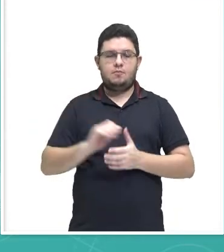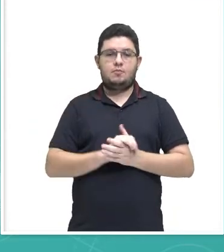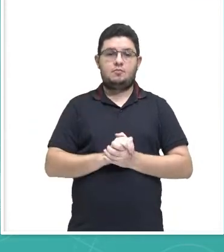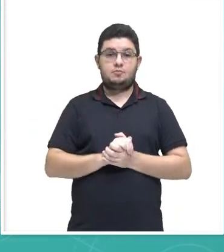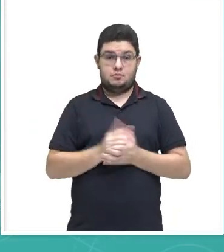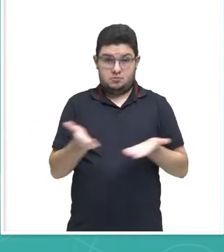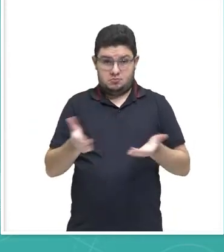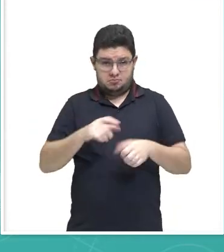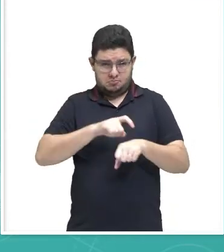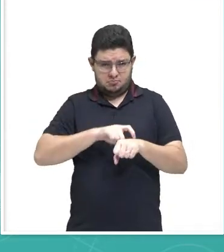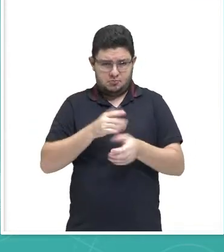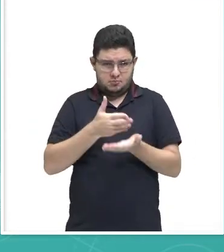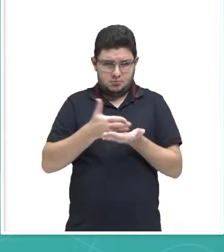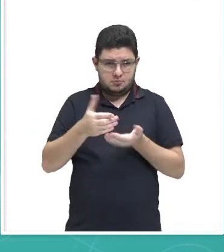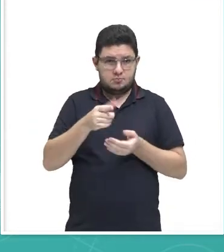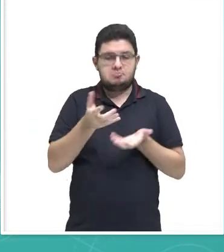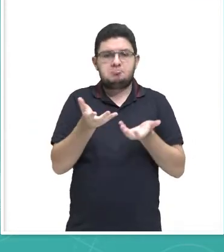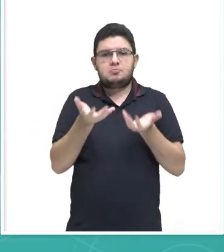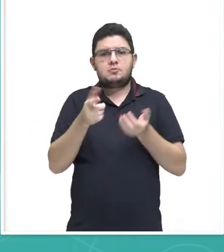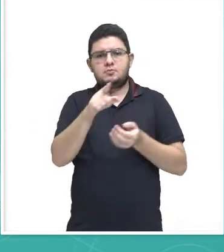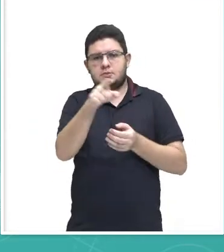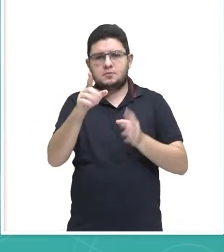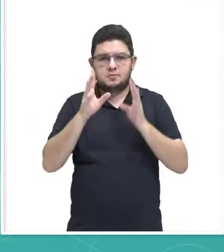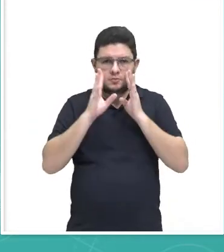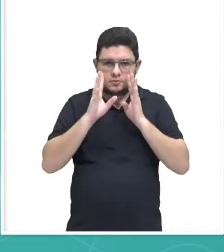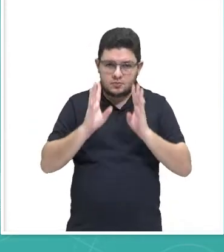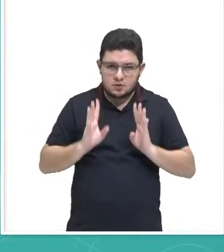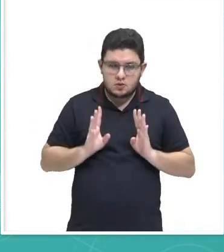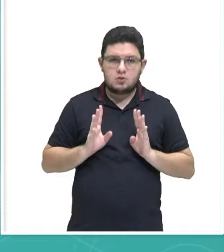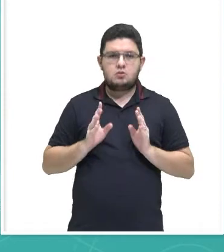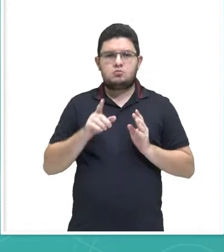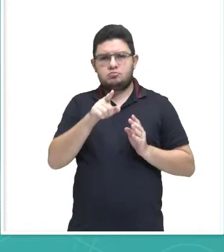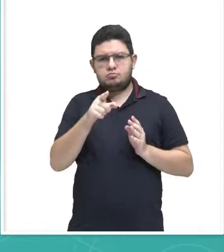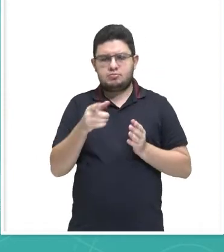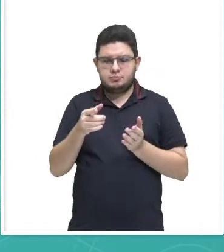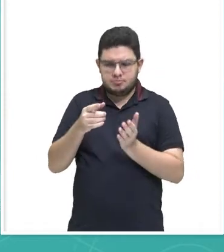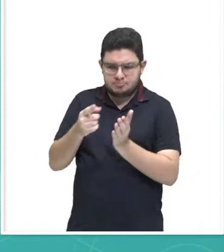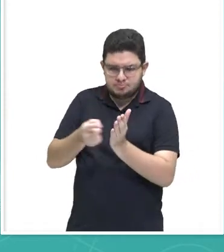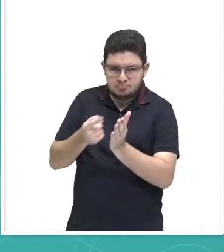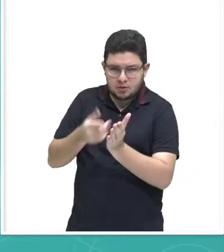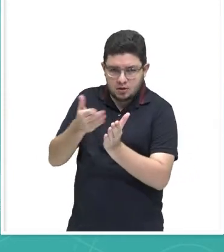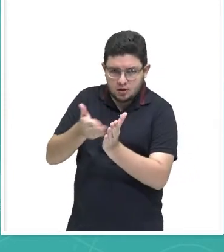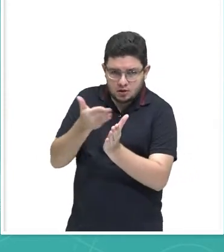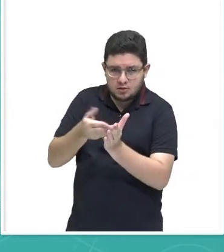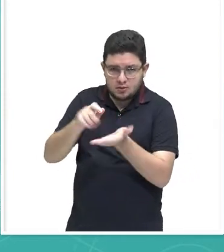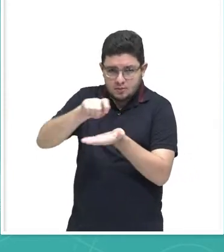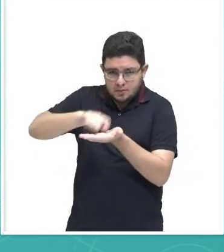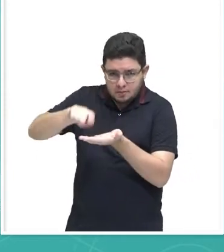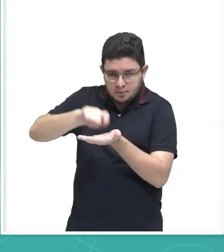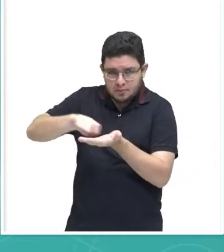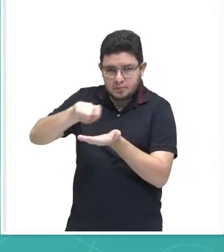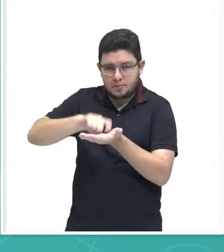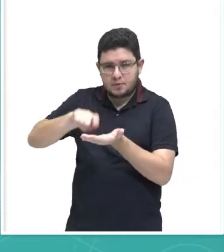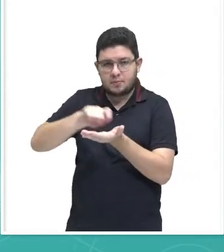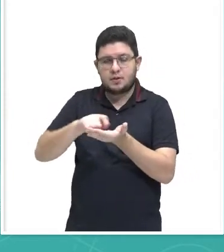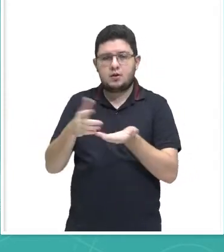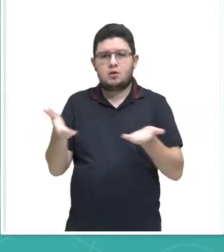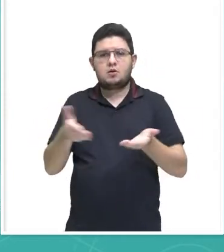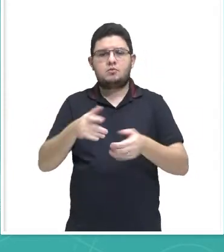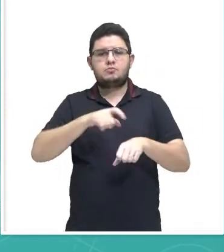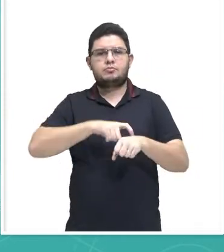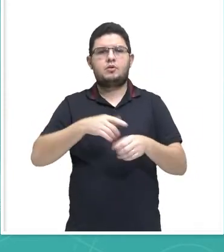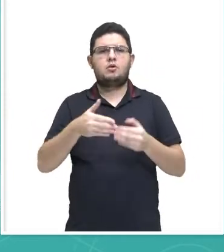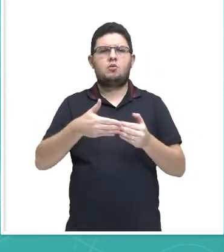prestem bastante atenção, peguem lá o seu caderno, a sua caneta, façam as suas anotações, porque nós vamos começar